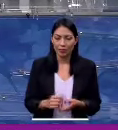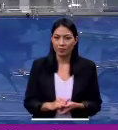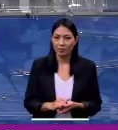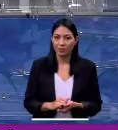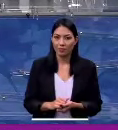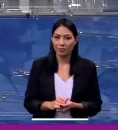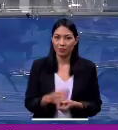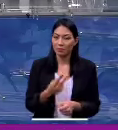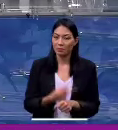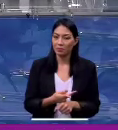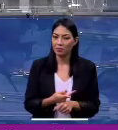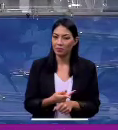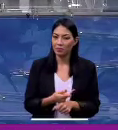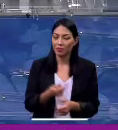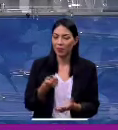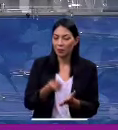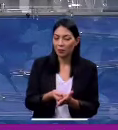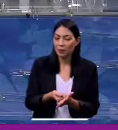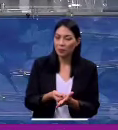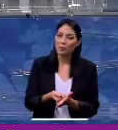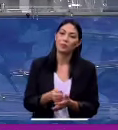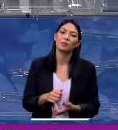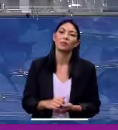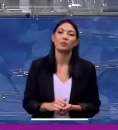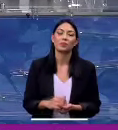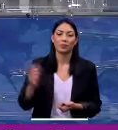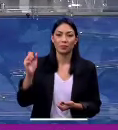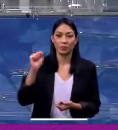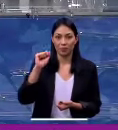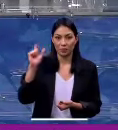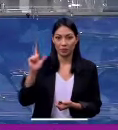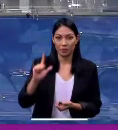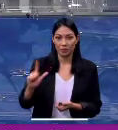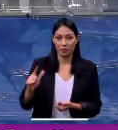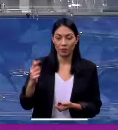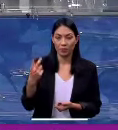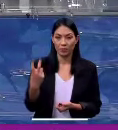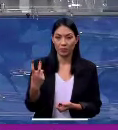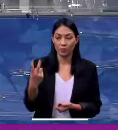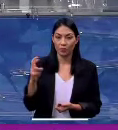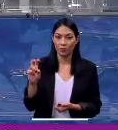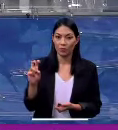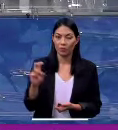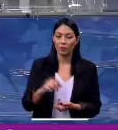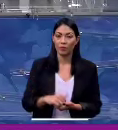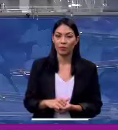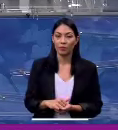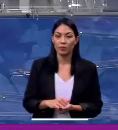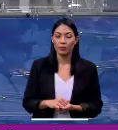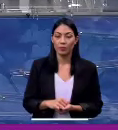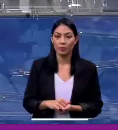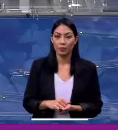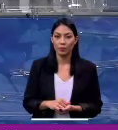você apostar e ganhar. Bola azul, número 25. Azul